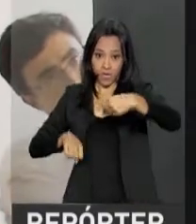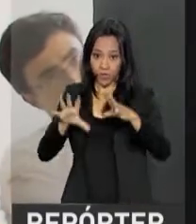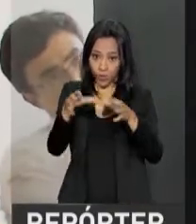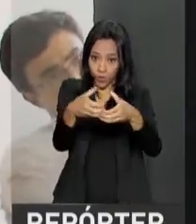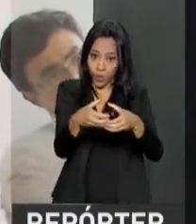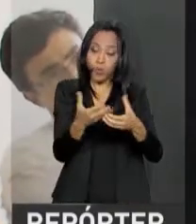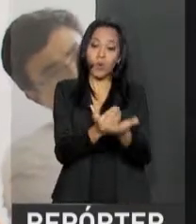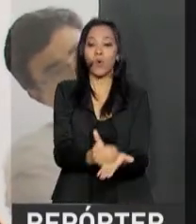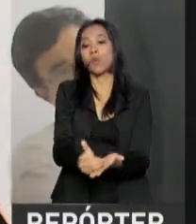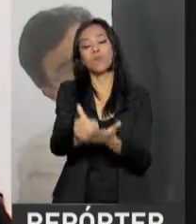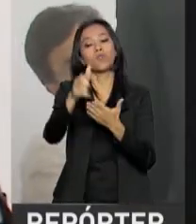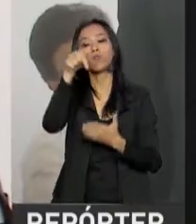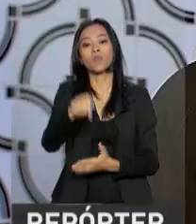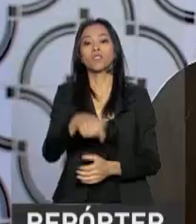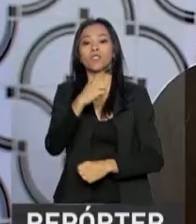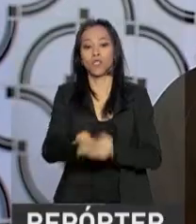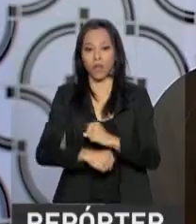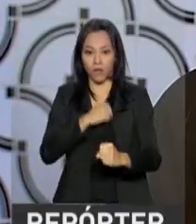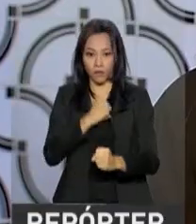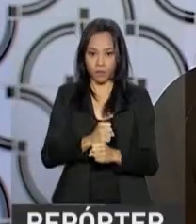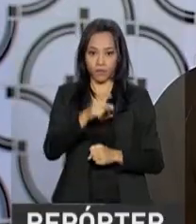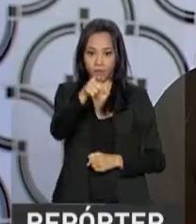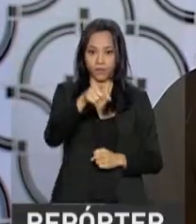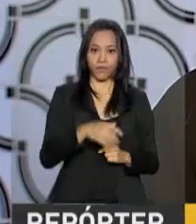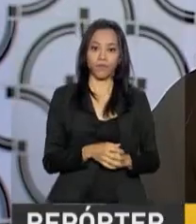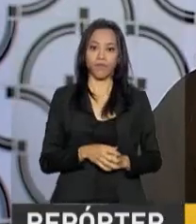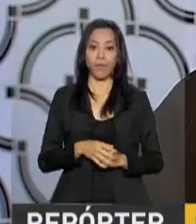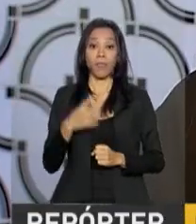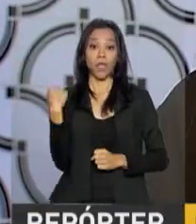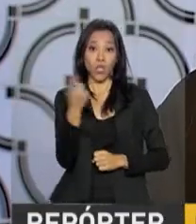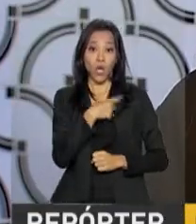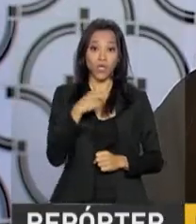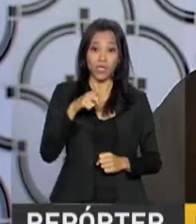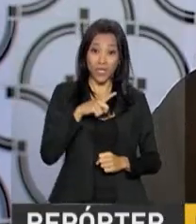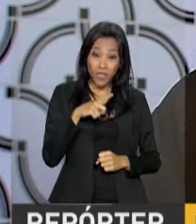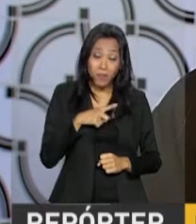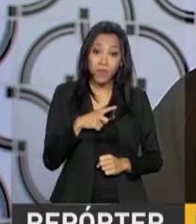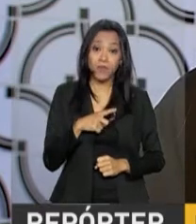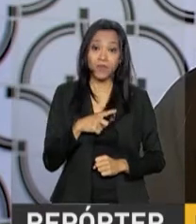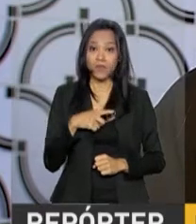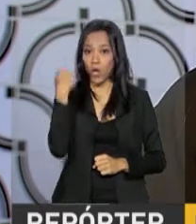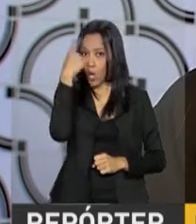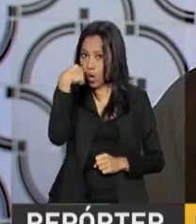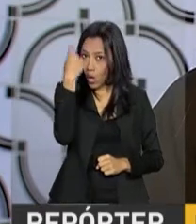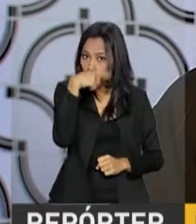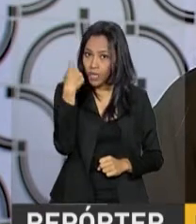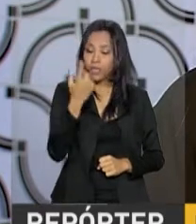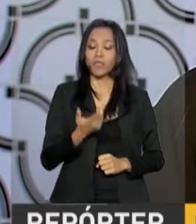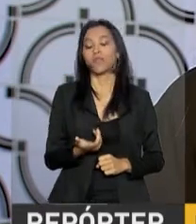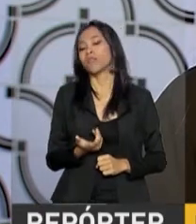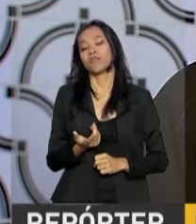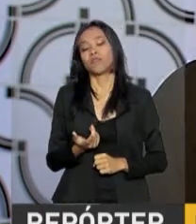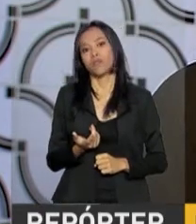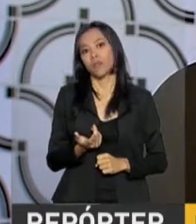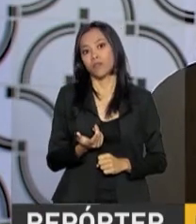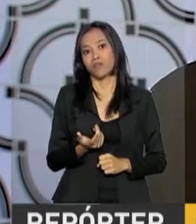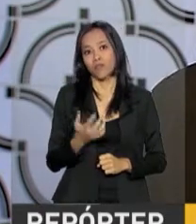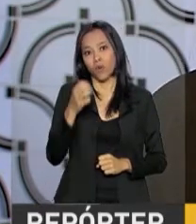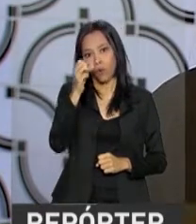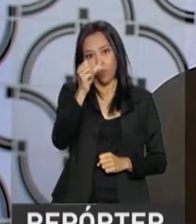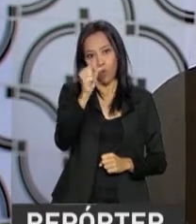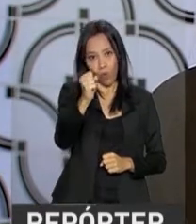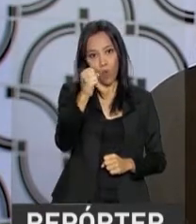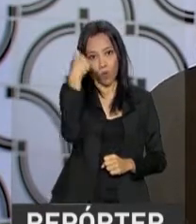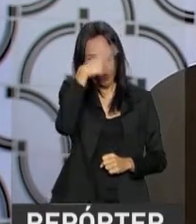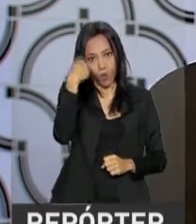a formação neste ano. A gente tem uma carga horária de 8 horas